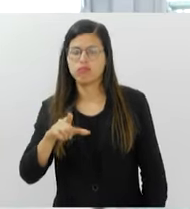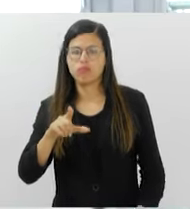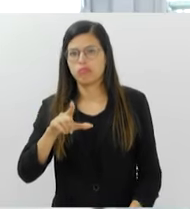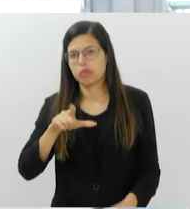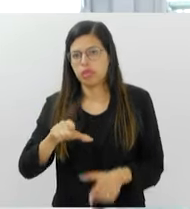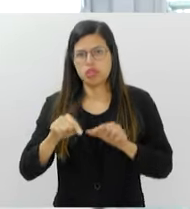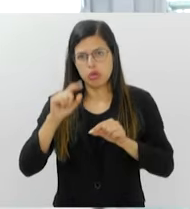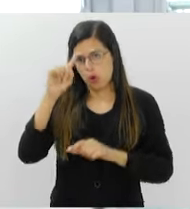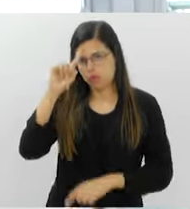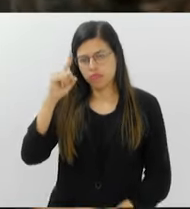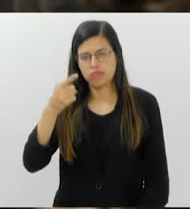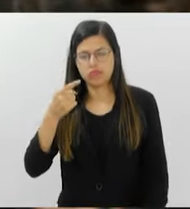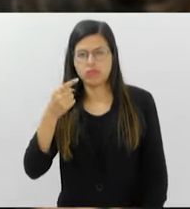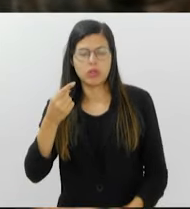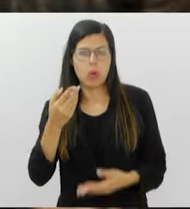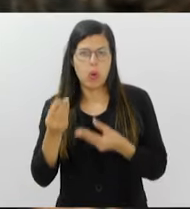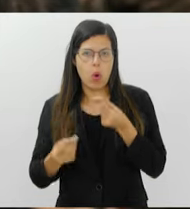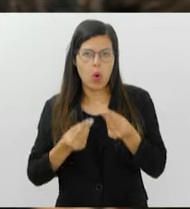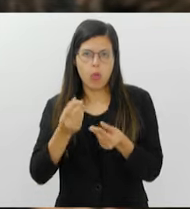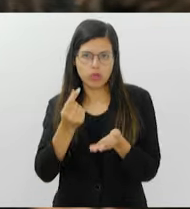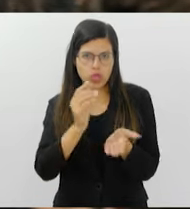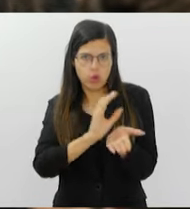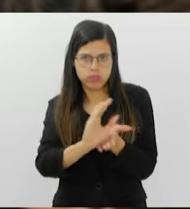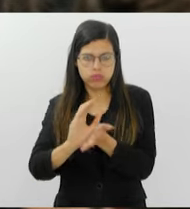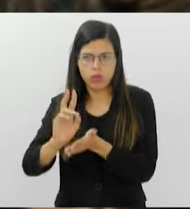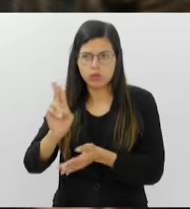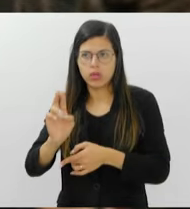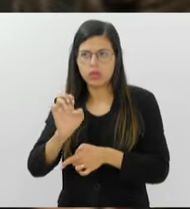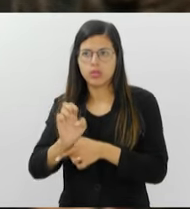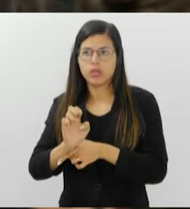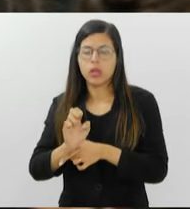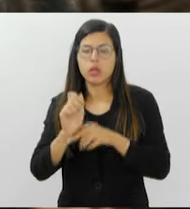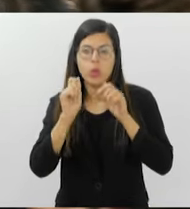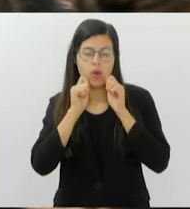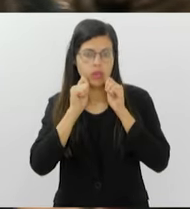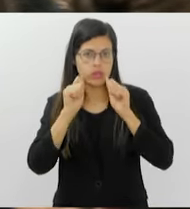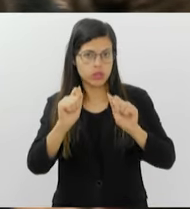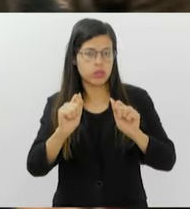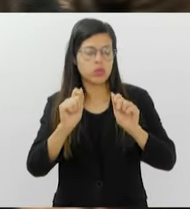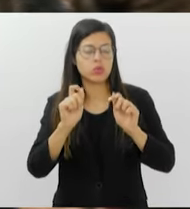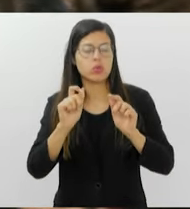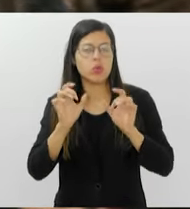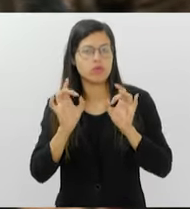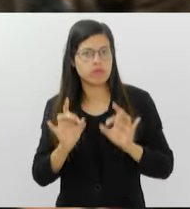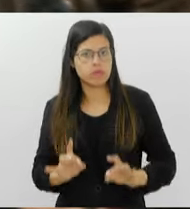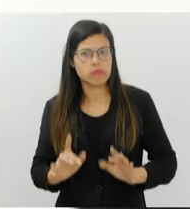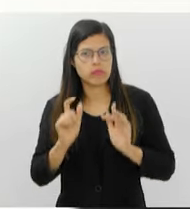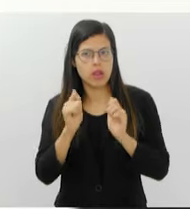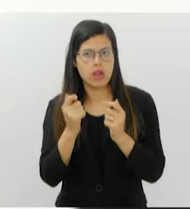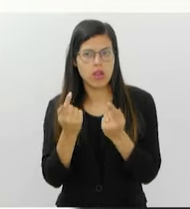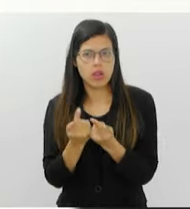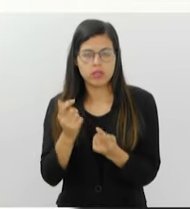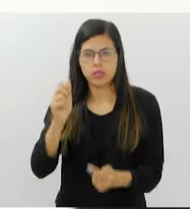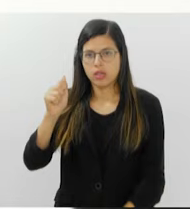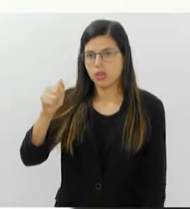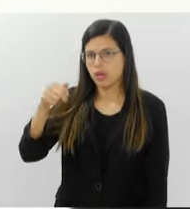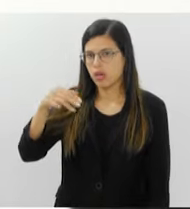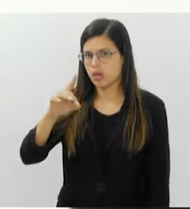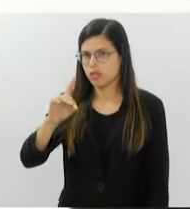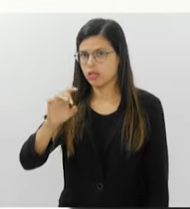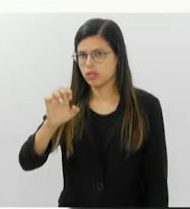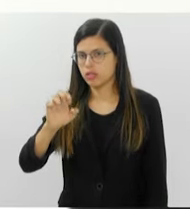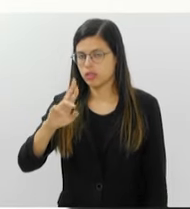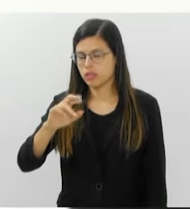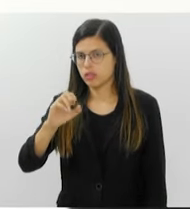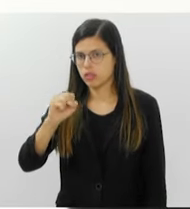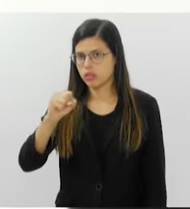será gasto pelo Estado. De acordo com o assessor especial da presidência da Alerj, Anderson Montese, essa é uma maneira de